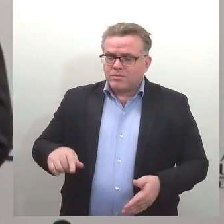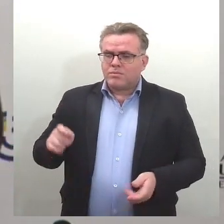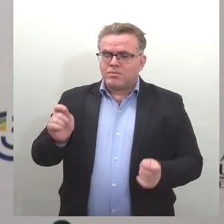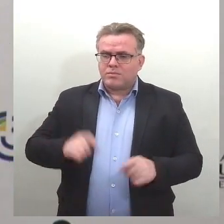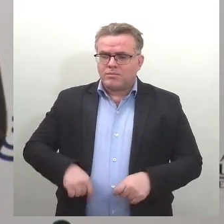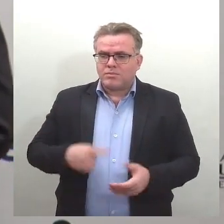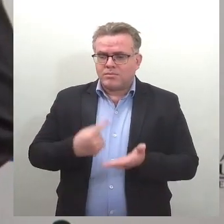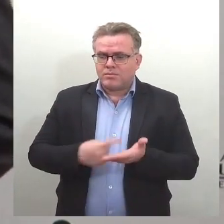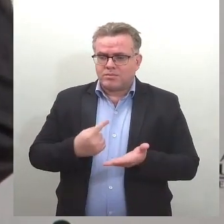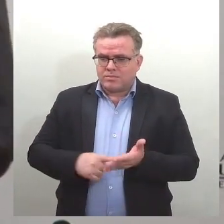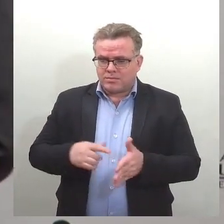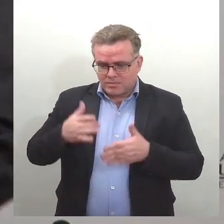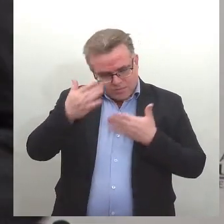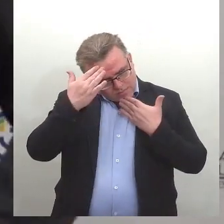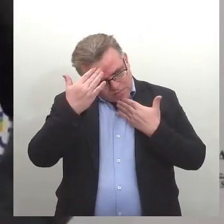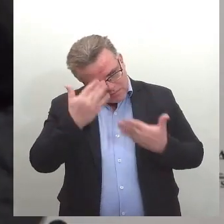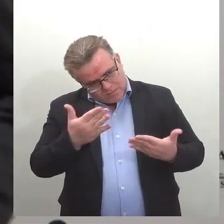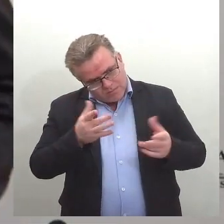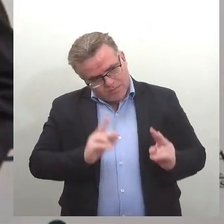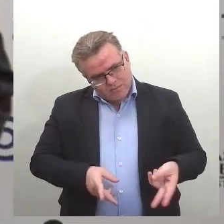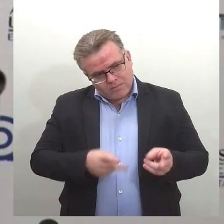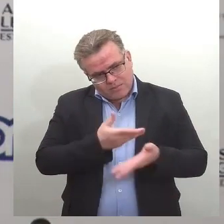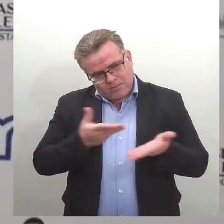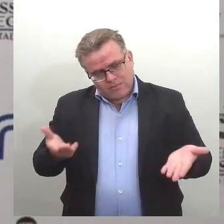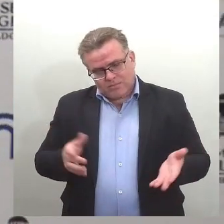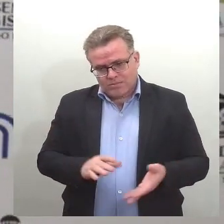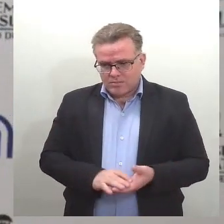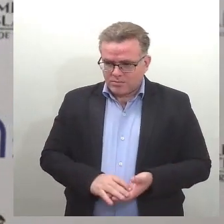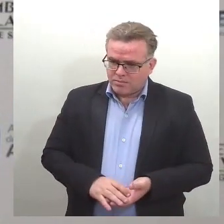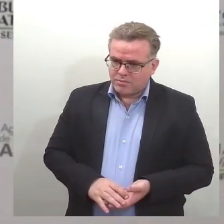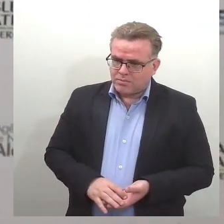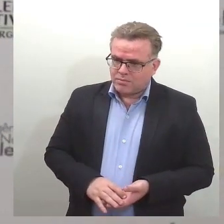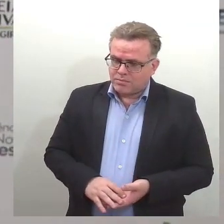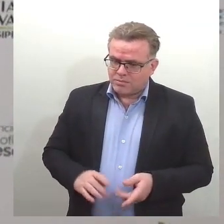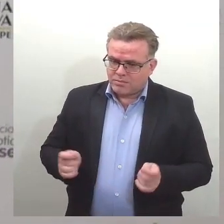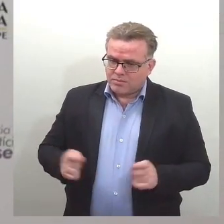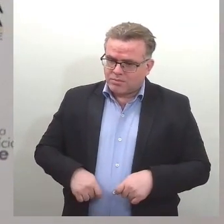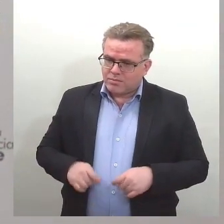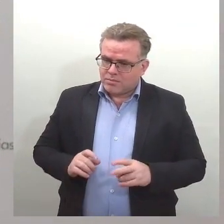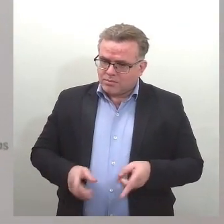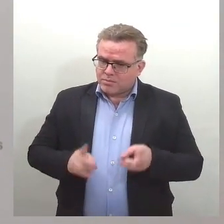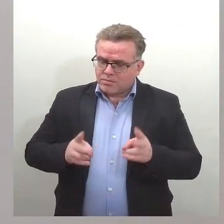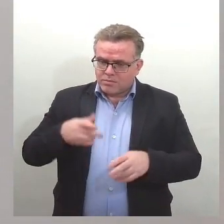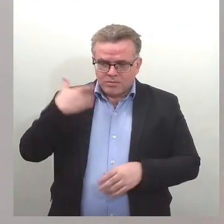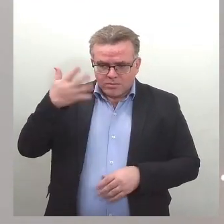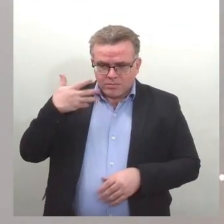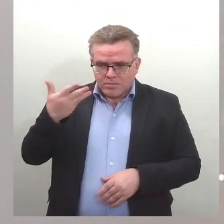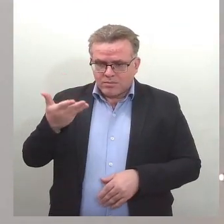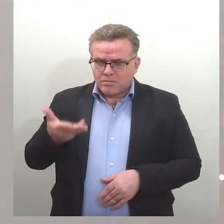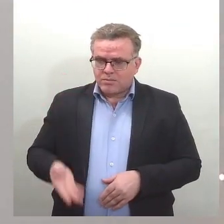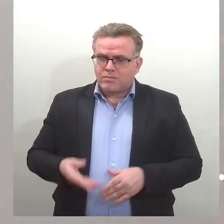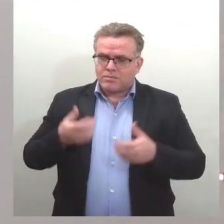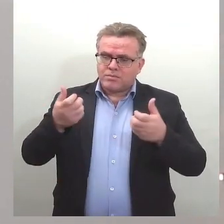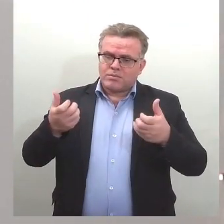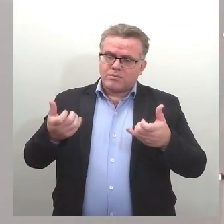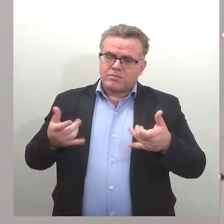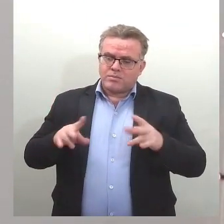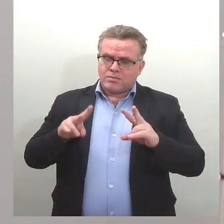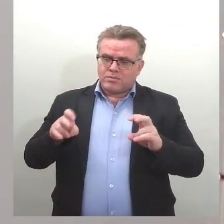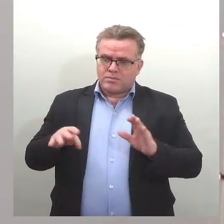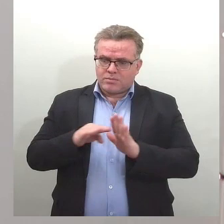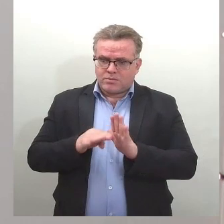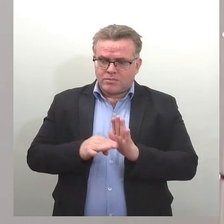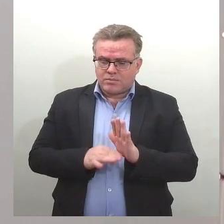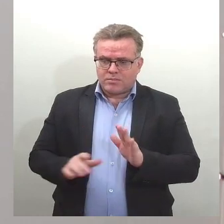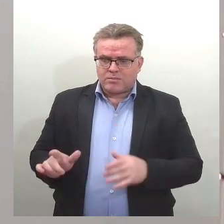a todos vocês. Ok, deputada, parabéns pelo pronunciamento aí em relação a esse programa de Lagarto, né? Sorria Lagarto, possibilita aí a